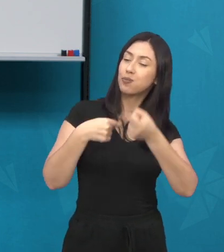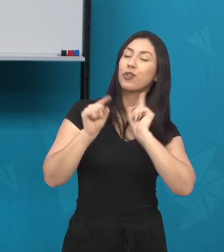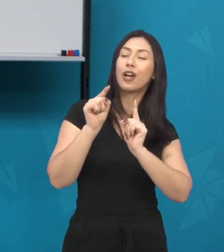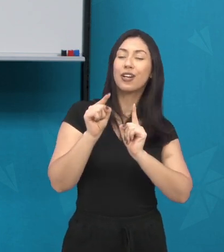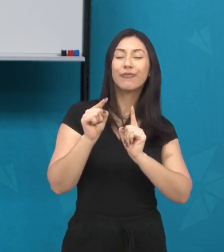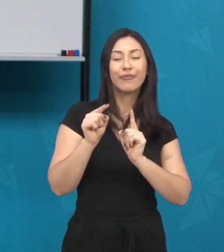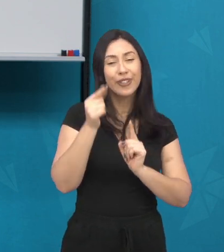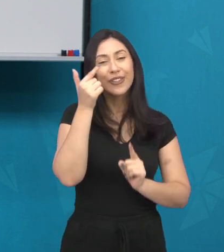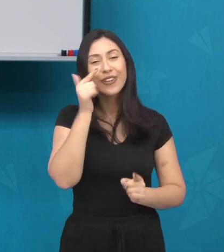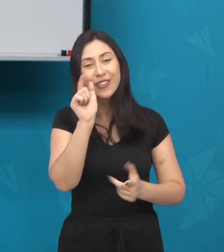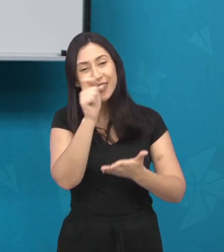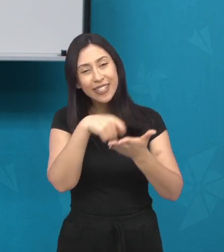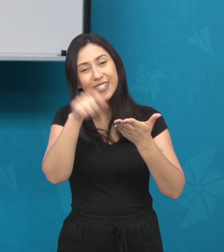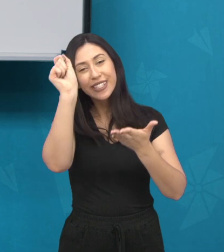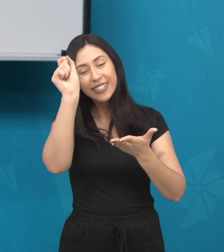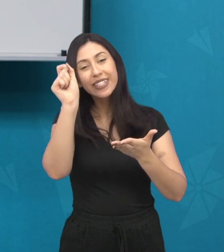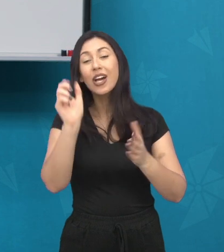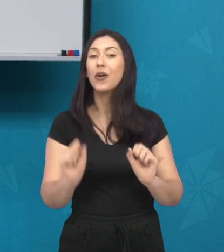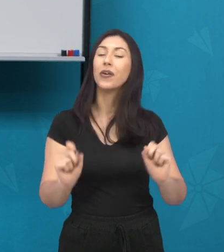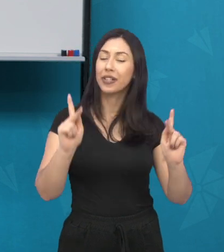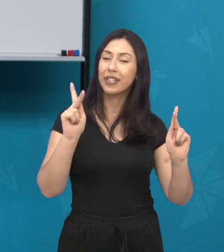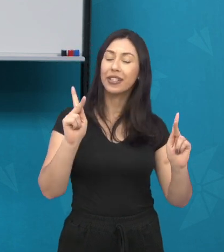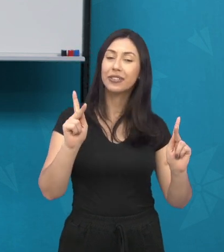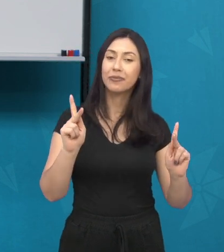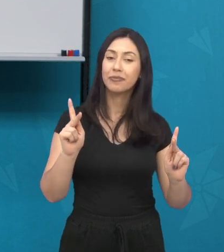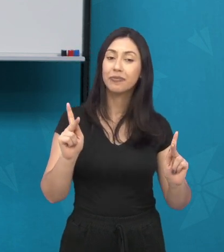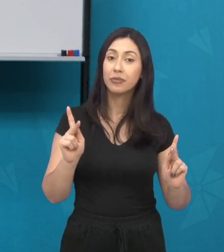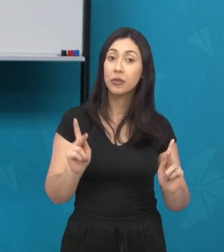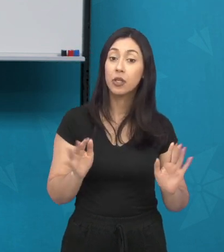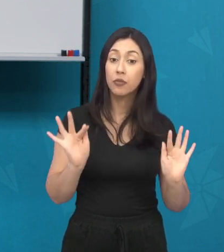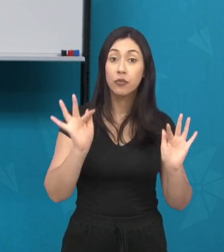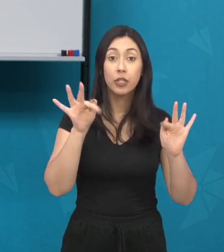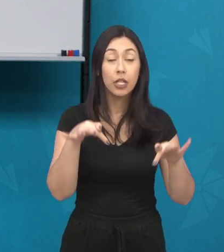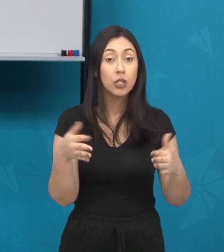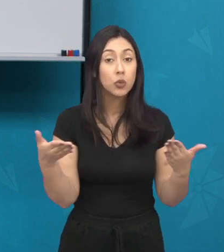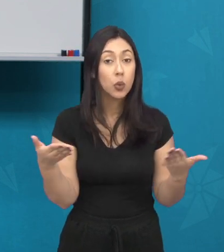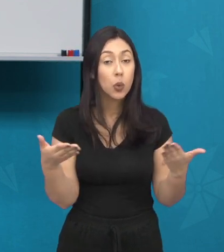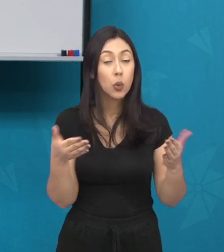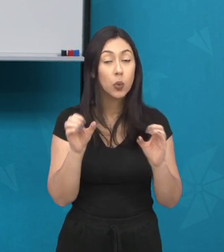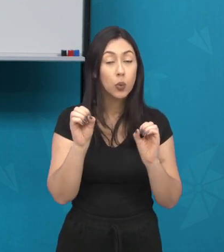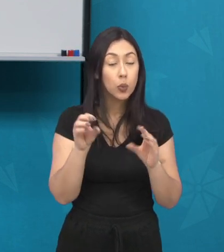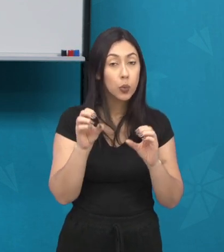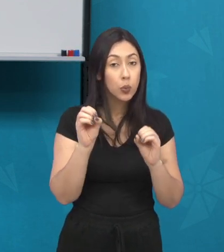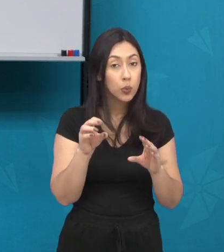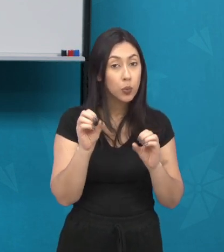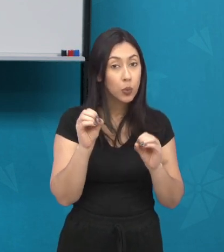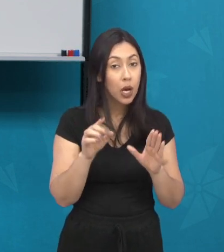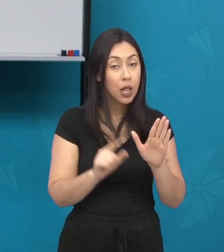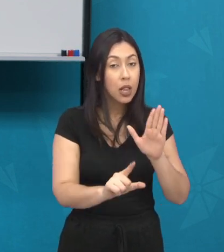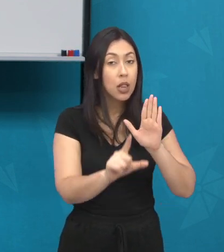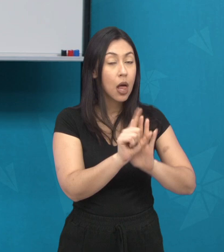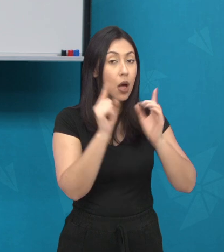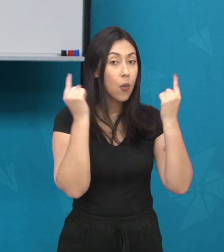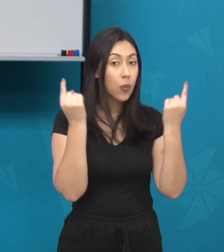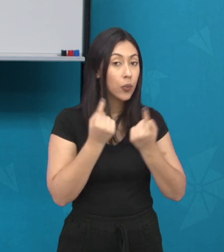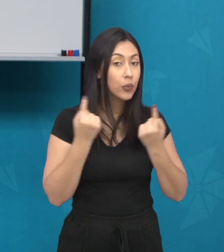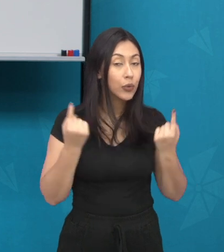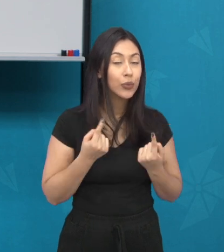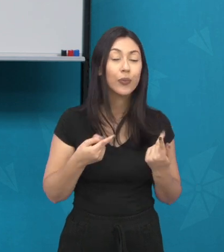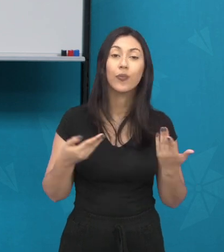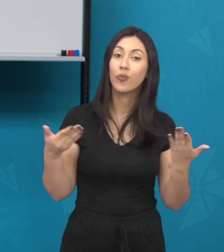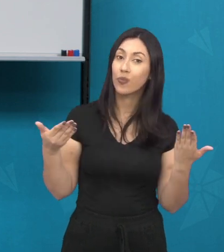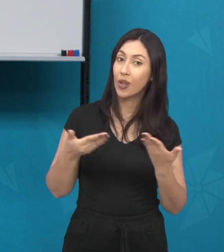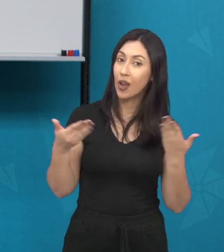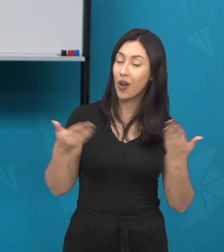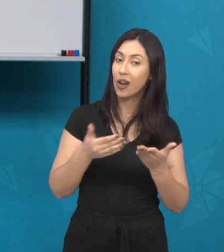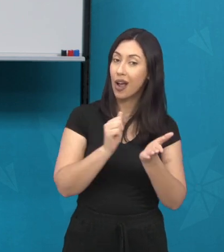perto de acertar na hora da prova beleza eu termino aqui com vocês a aula de le de Newton E